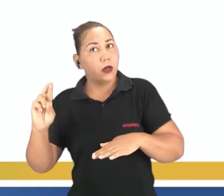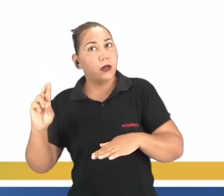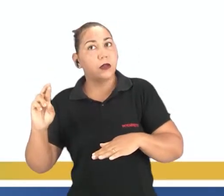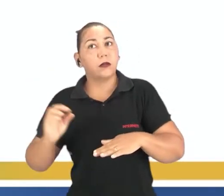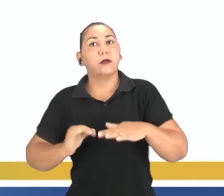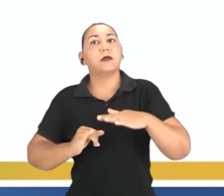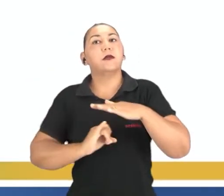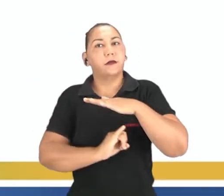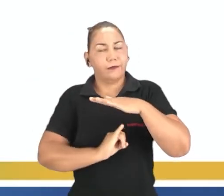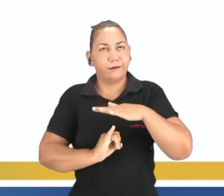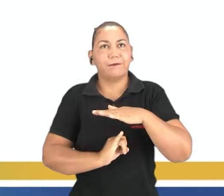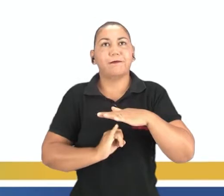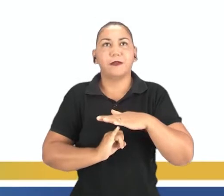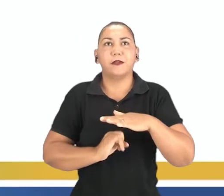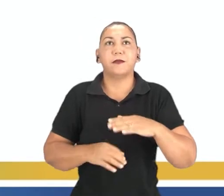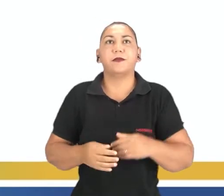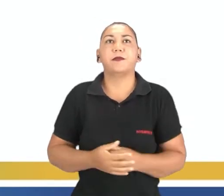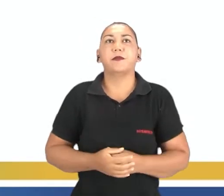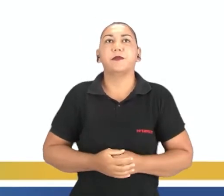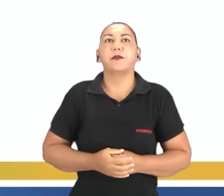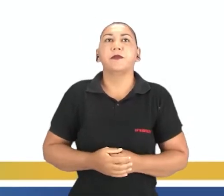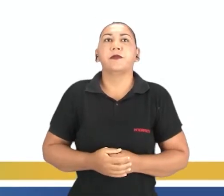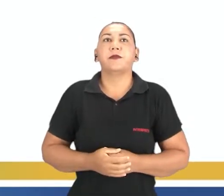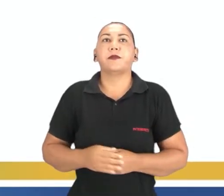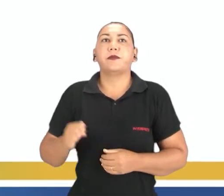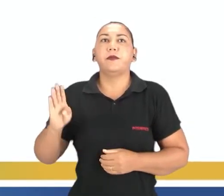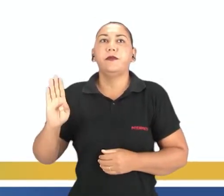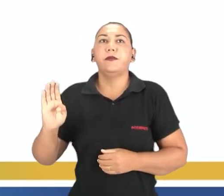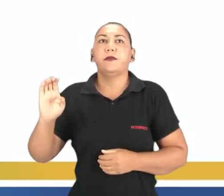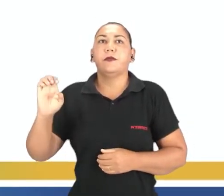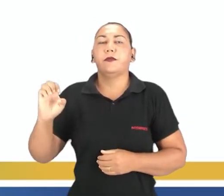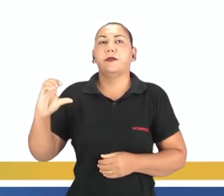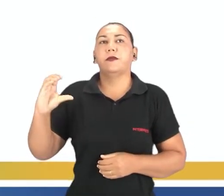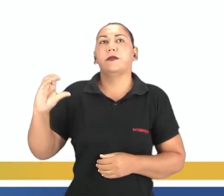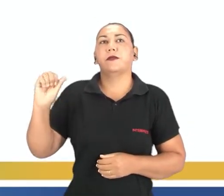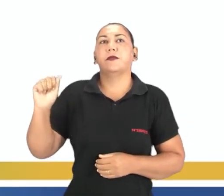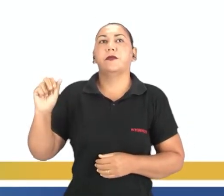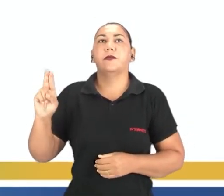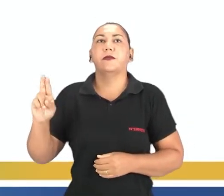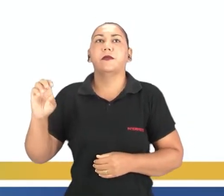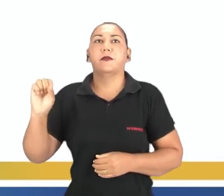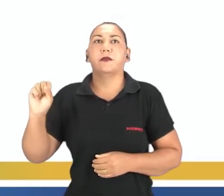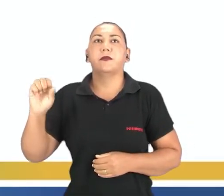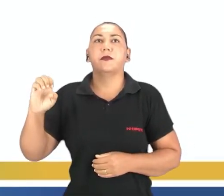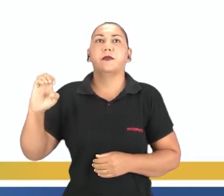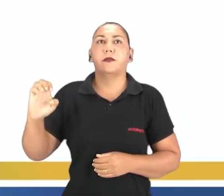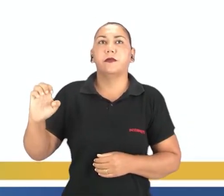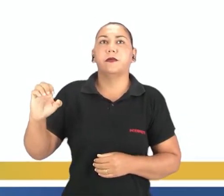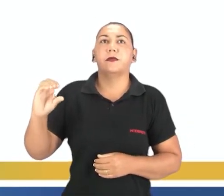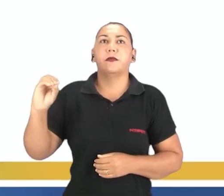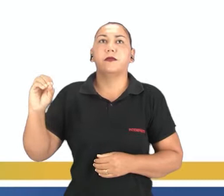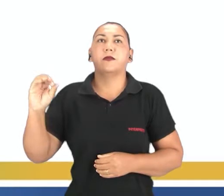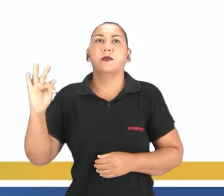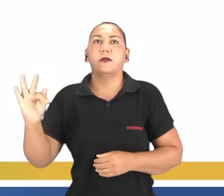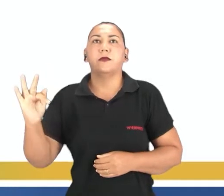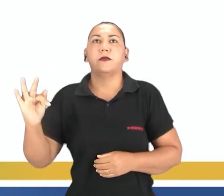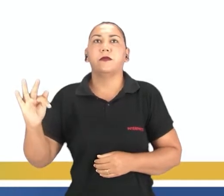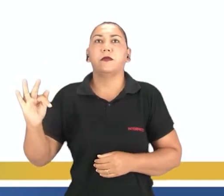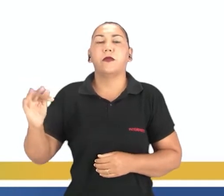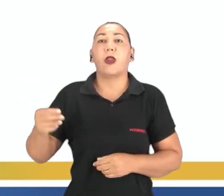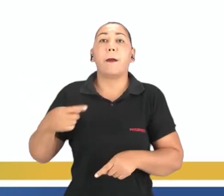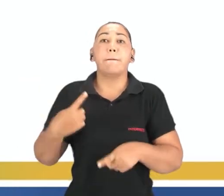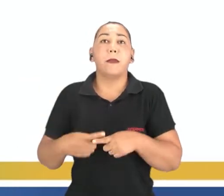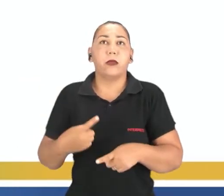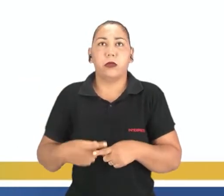de. Since, desde que, já que. Yes, como.